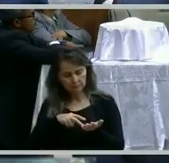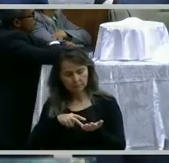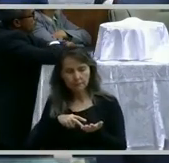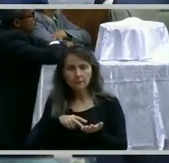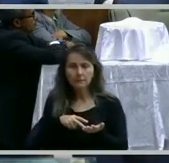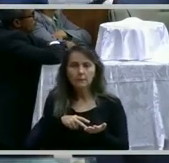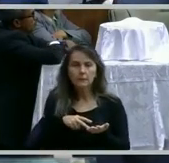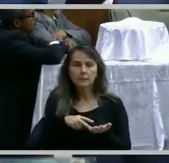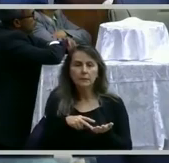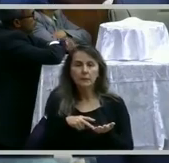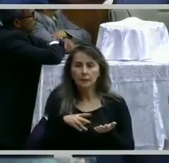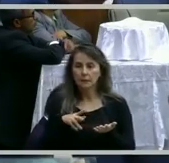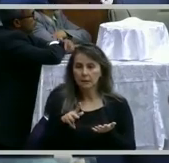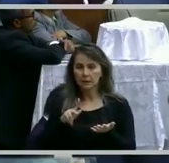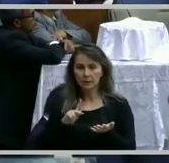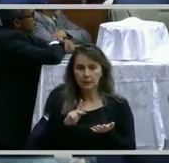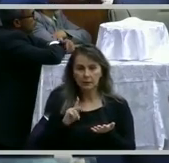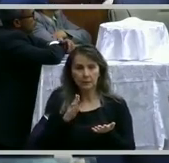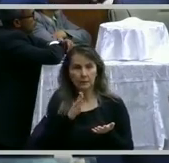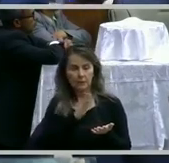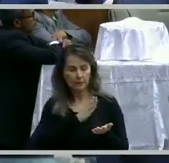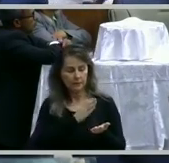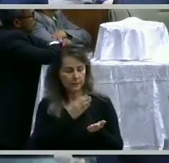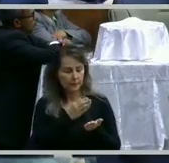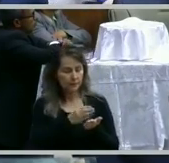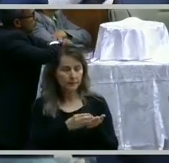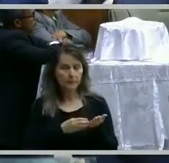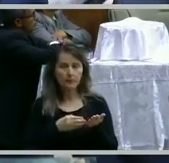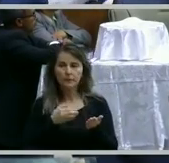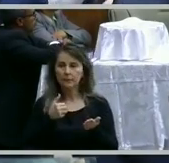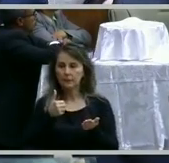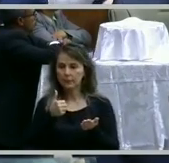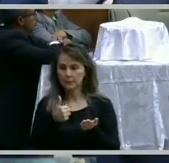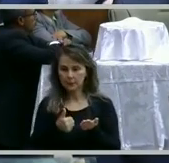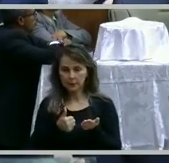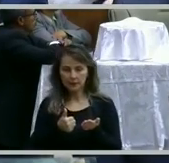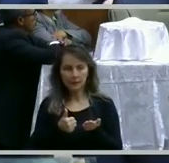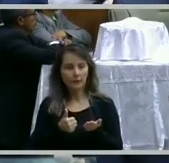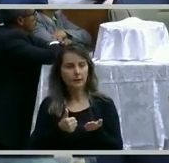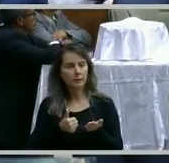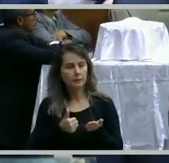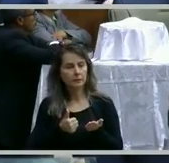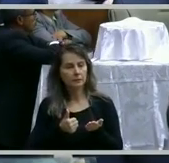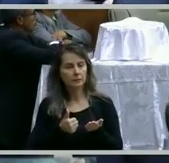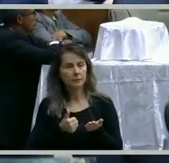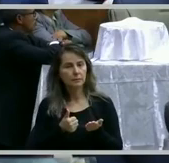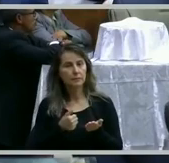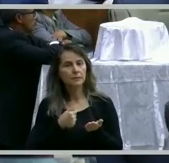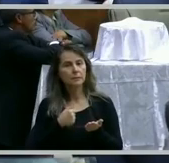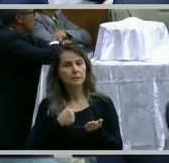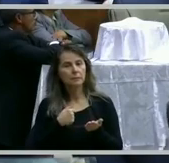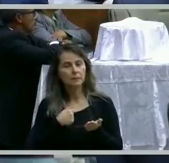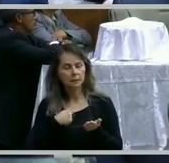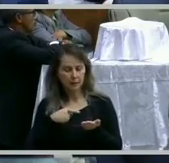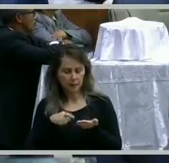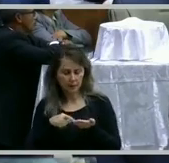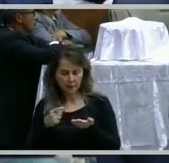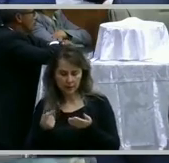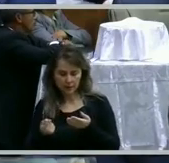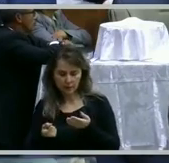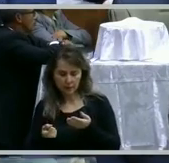dos Hebreus, capítulo 1, eu fui até o Salmo de